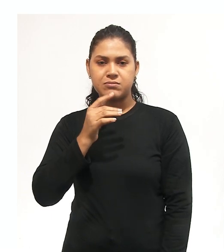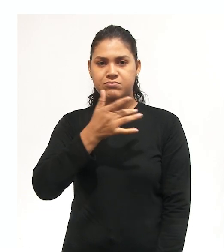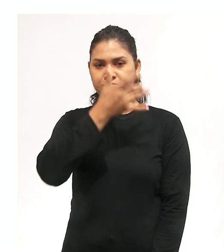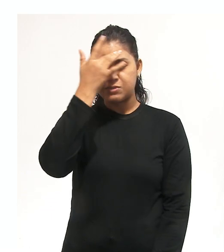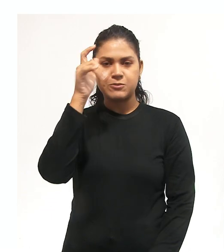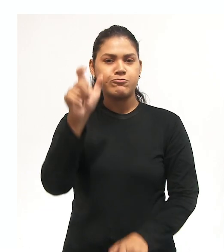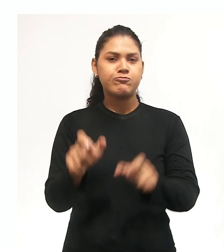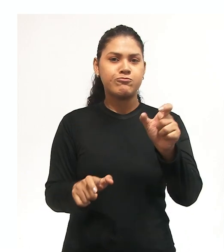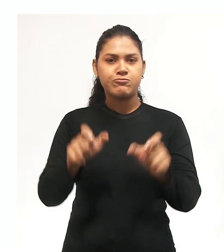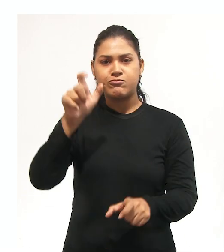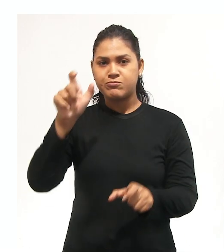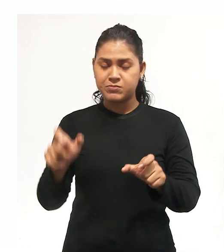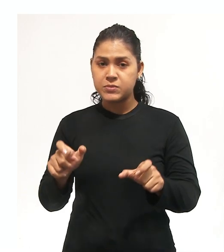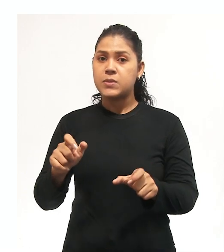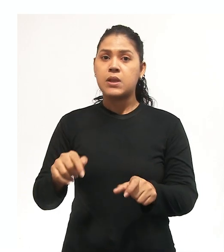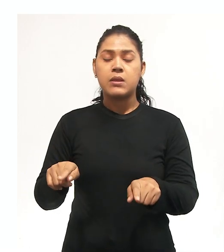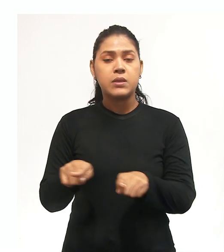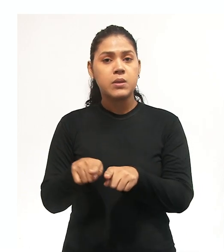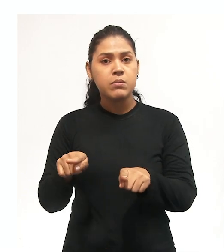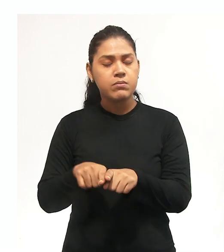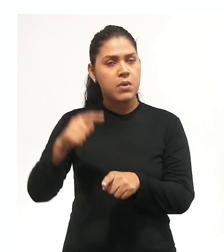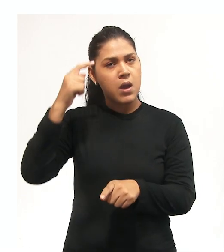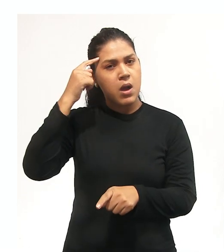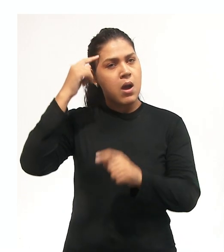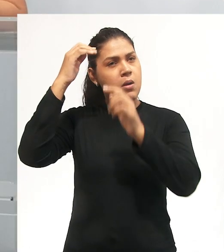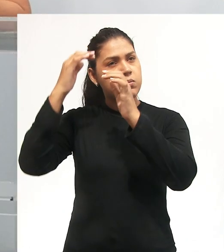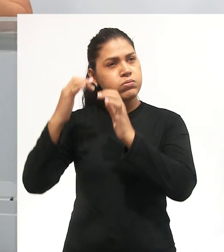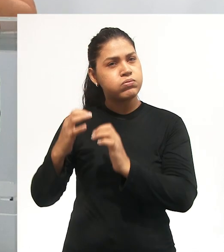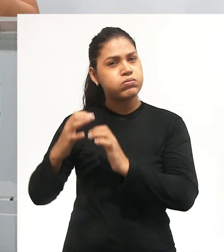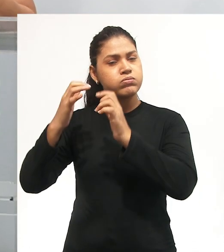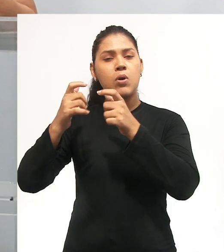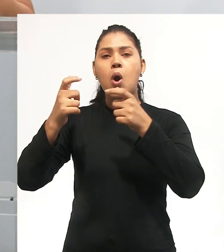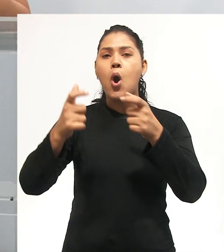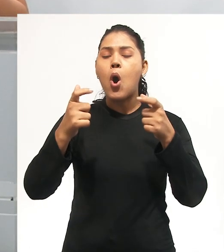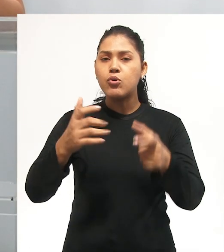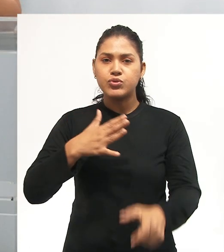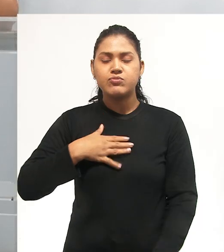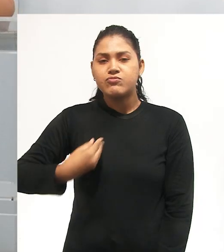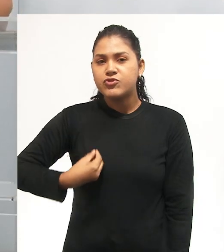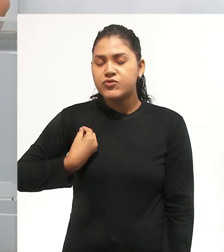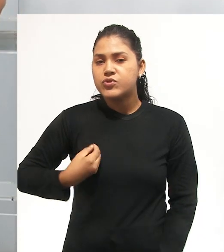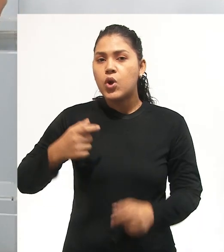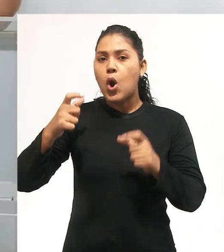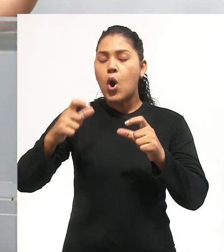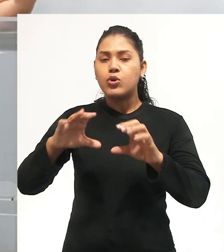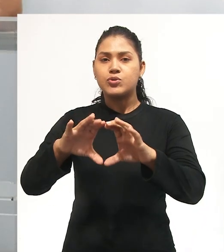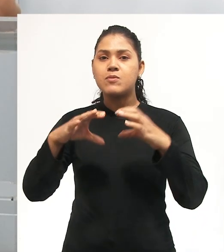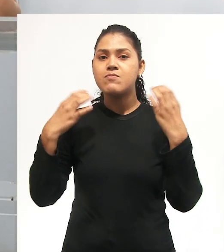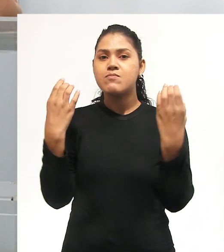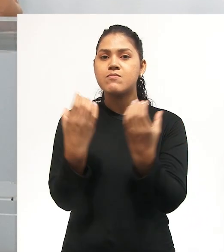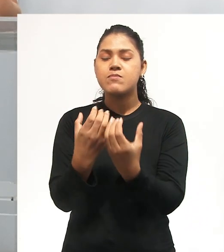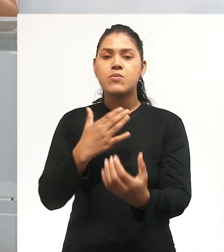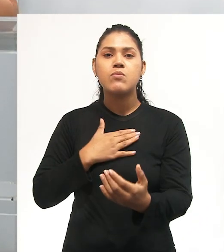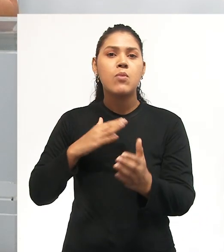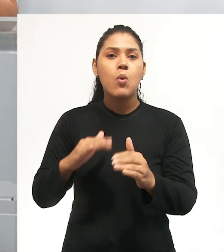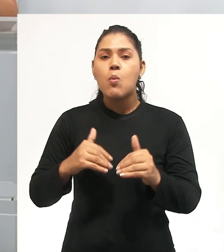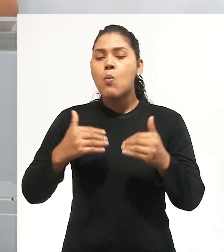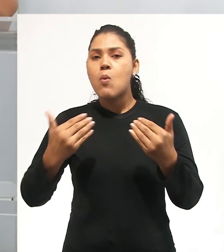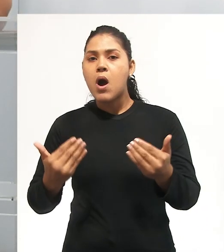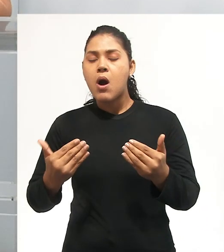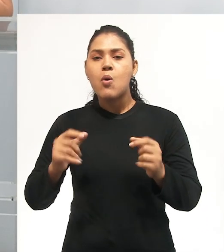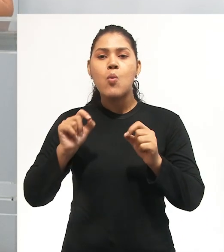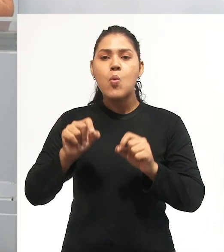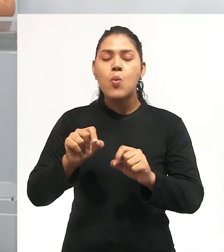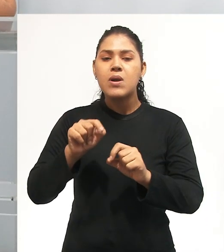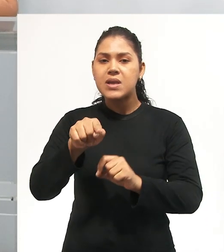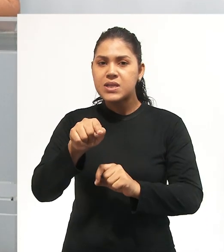momento, nesta unidade, é nos fazer refletir sobre o ambiente em que nós vivemos, né, as pessoas com quem nós convivemos e o